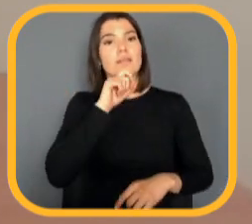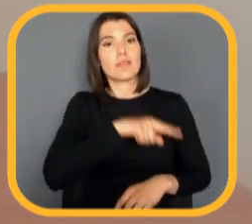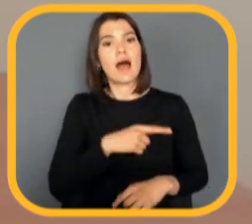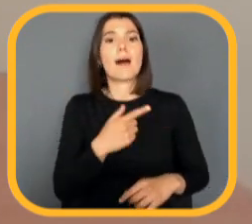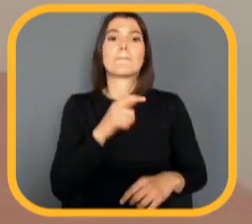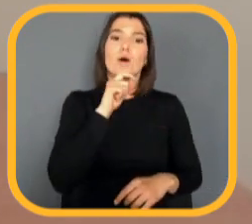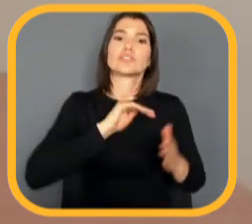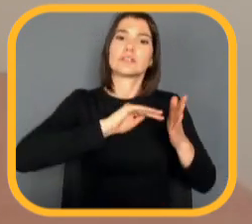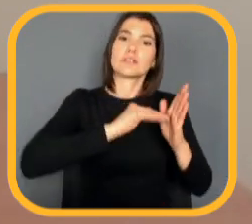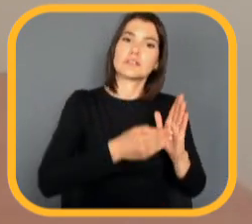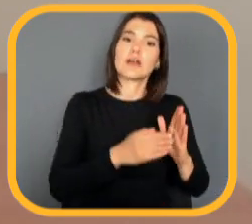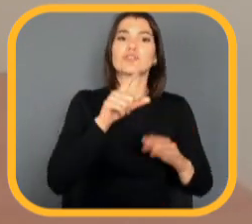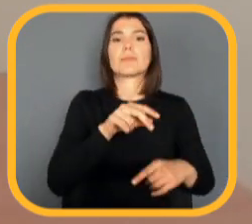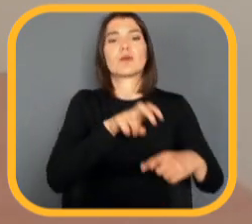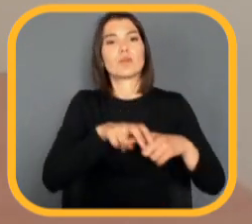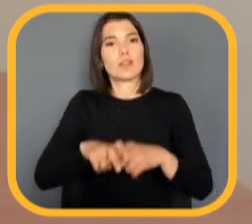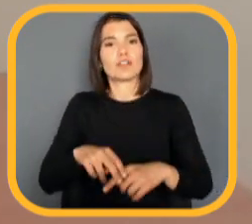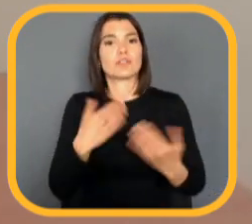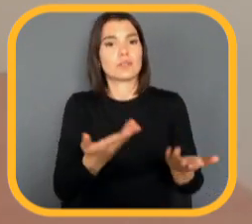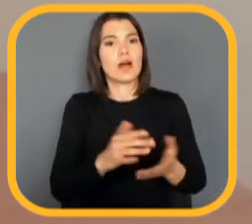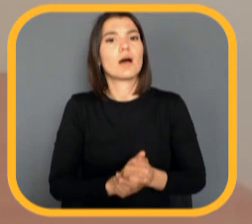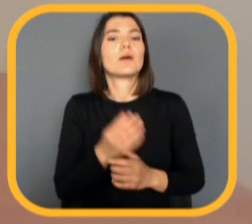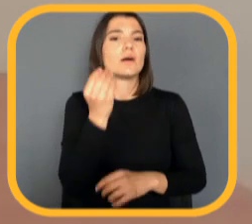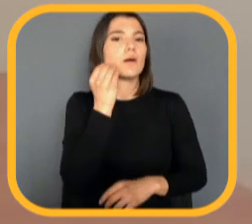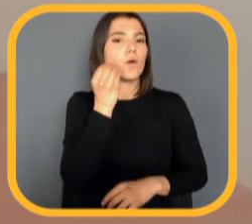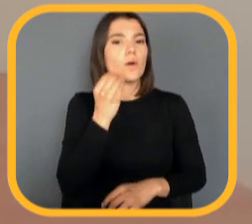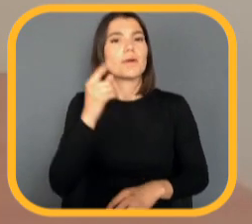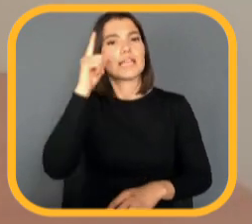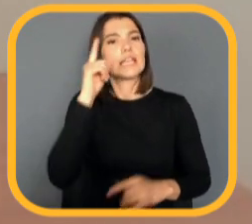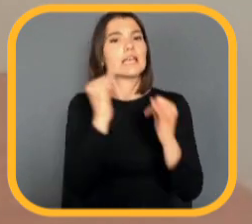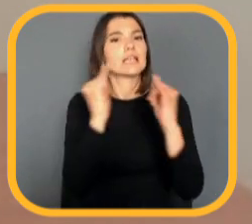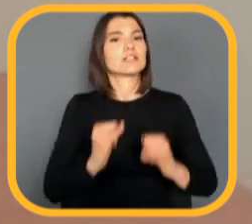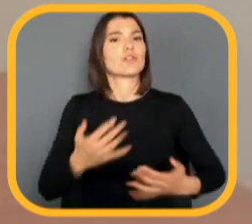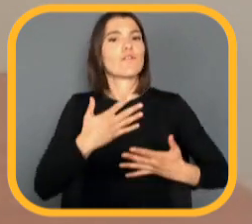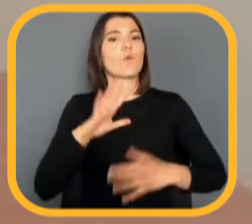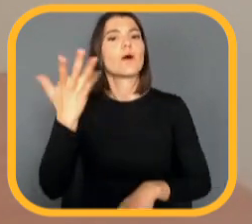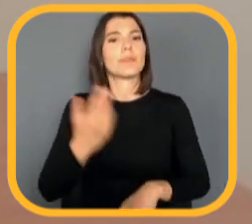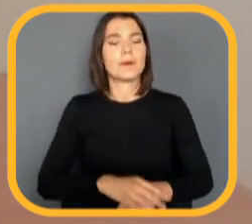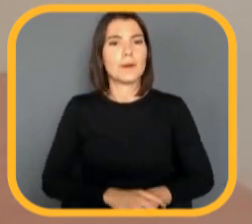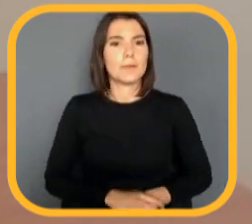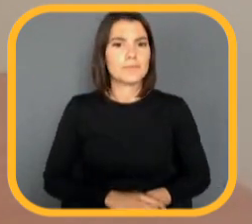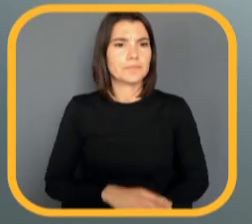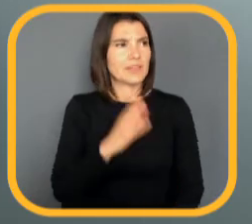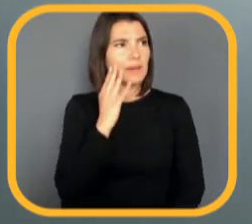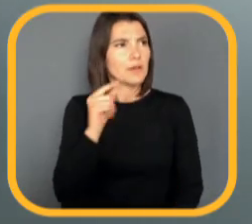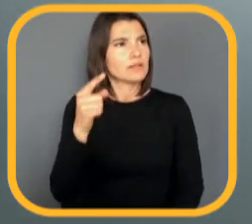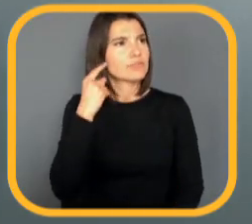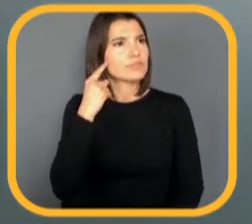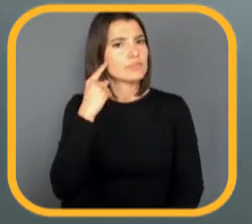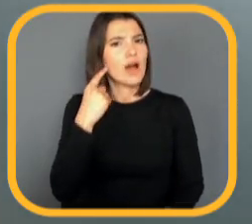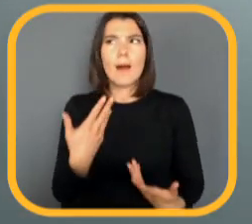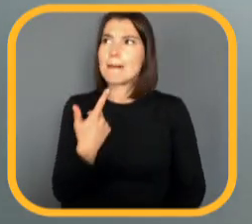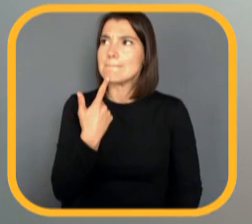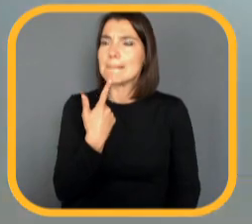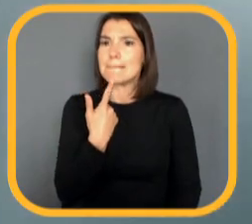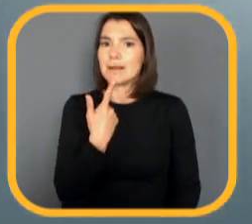época especial de exames a 2 unidades curriculares. E quando é que se comemora o Dia Internacional do Voluntariado? Já acho que já